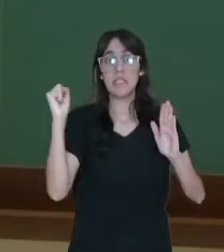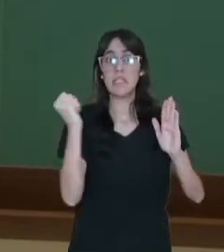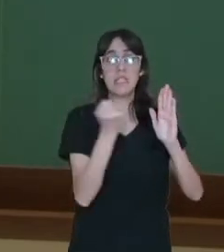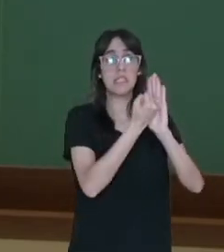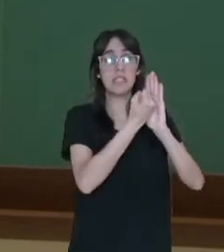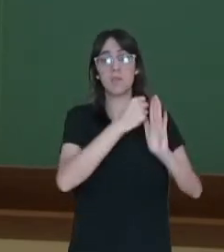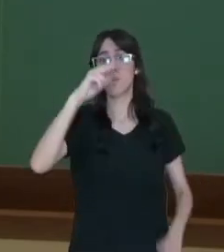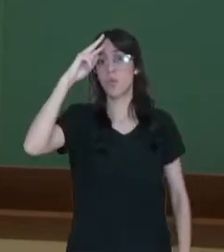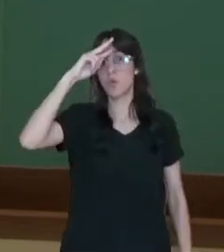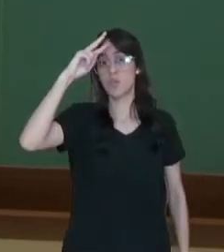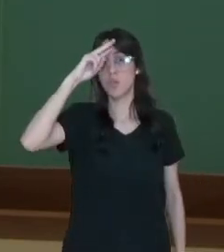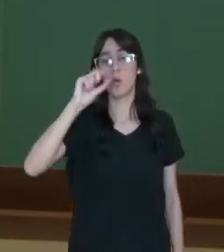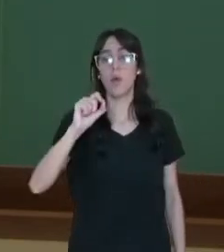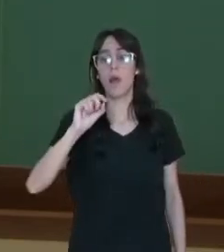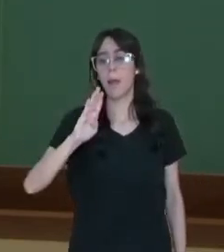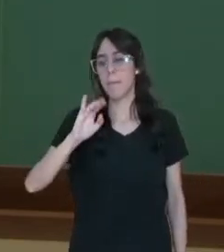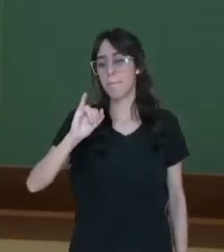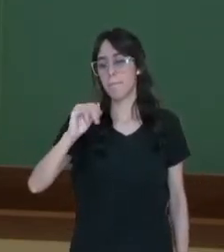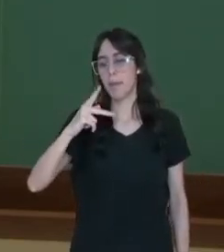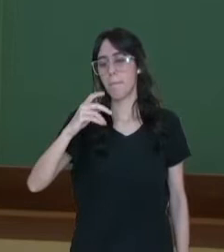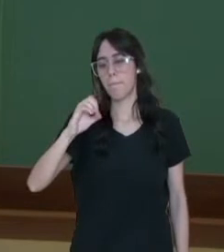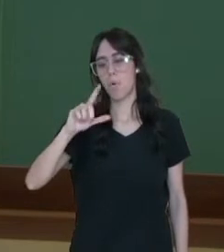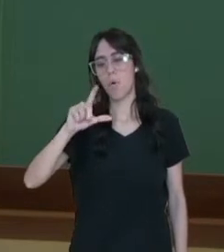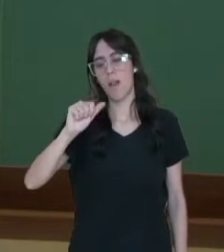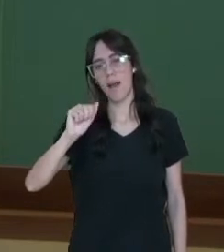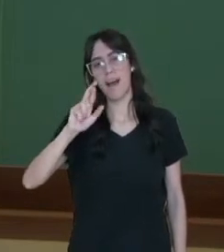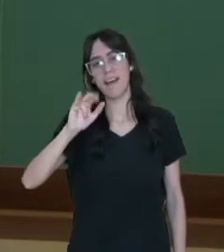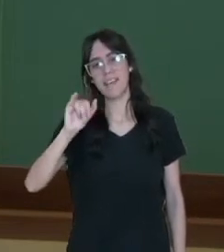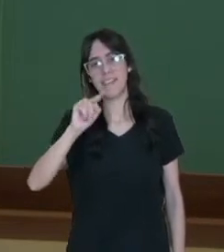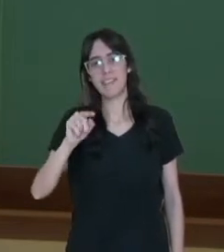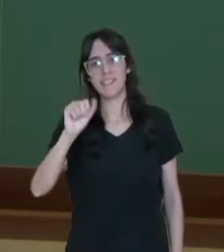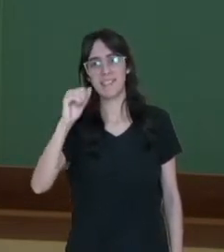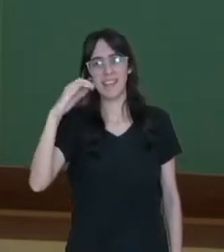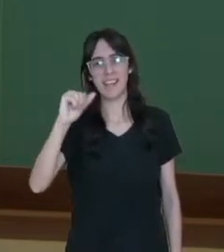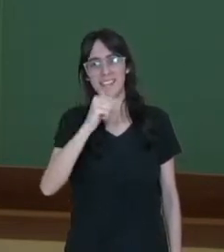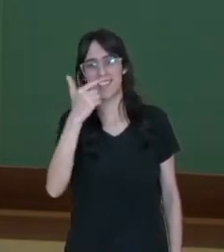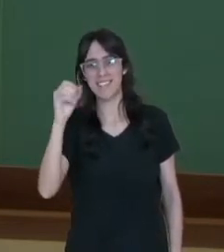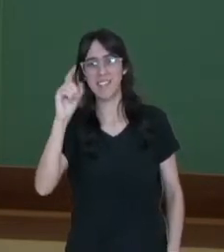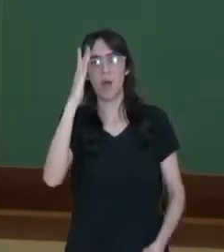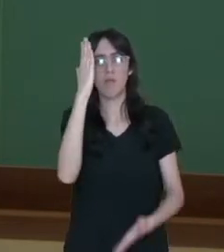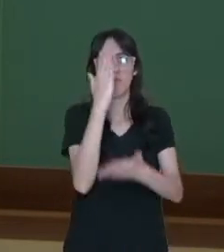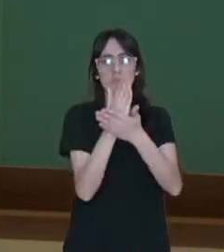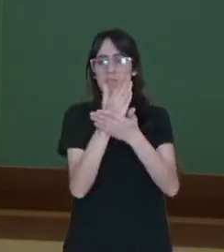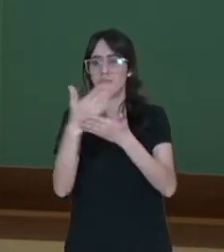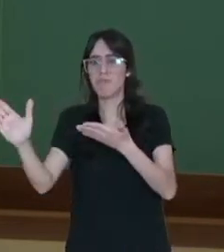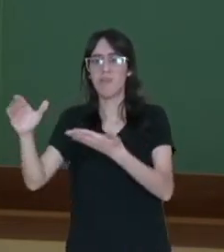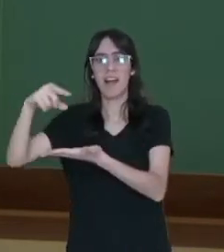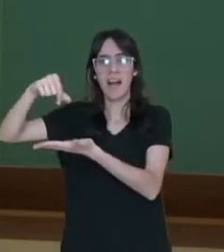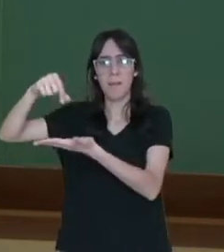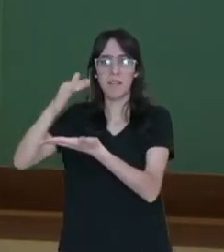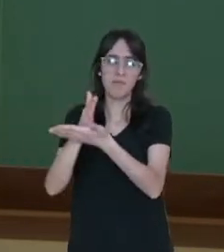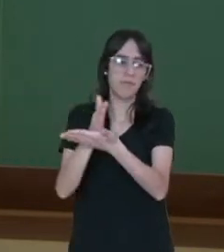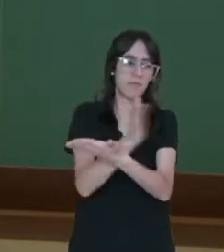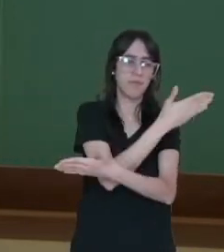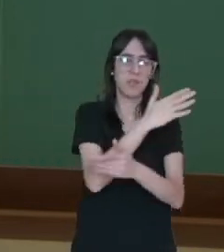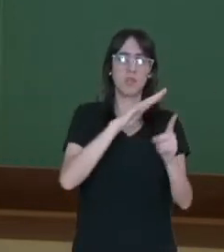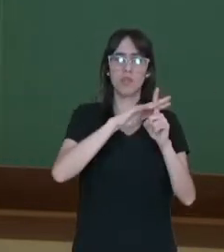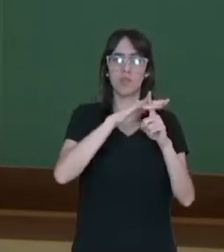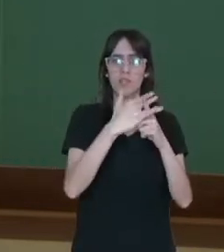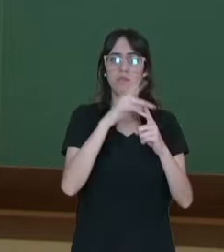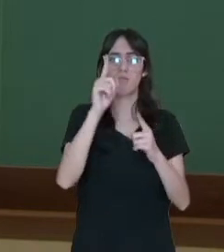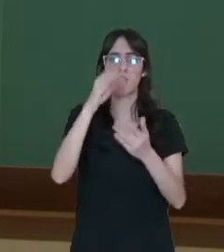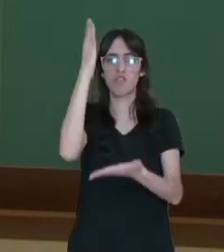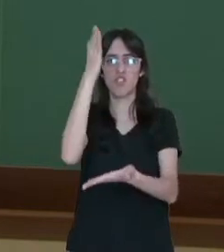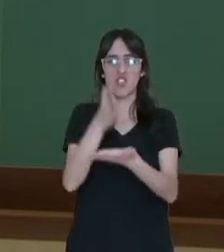da bipolarização dos dois lados do mundo, do lado capitalista e do lado socialista. Essa